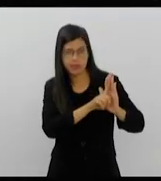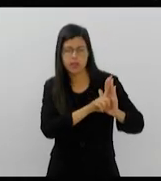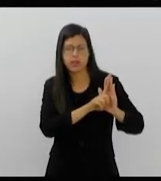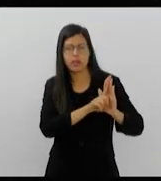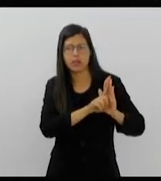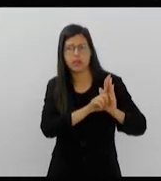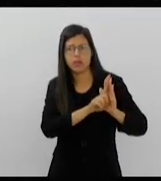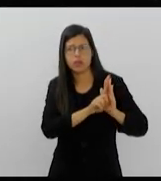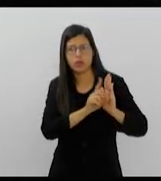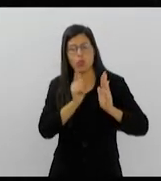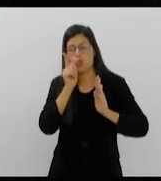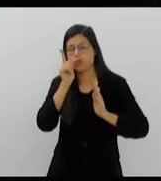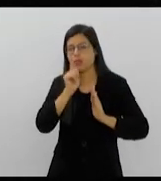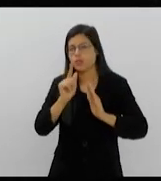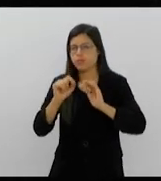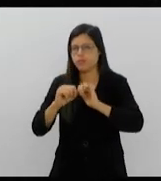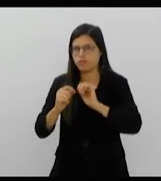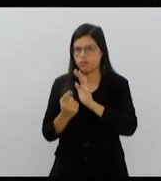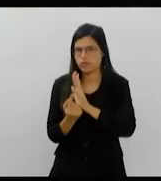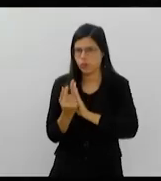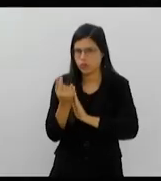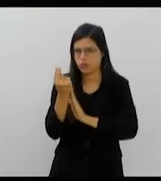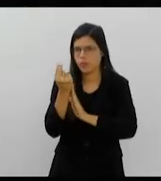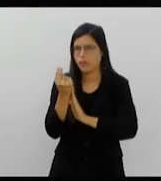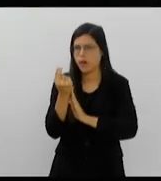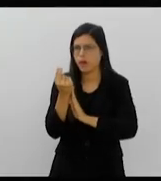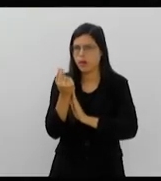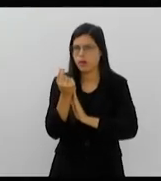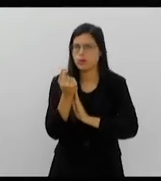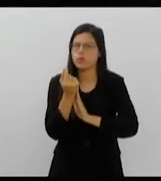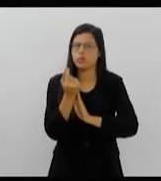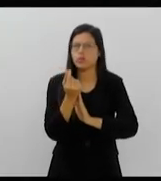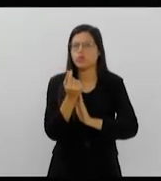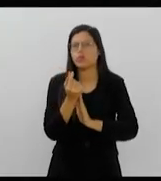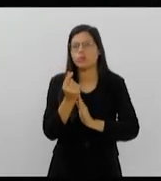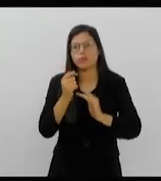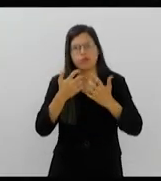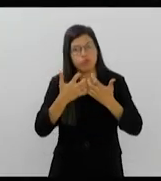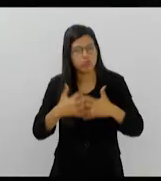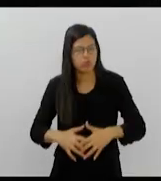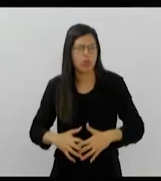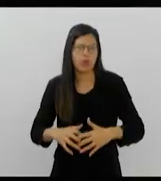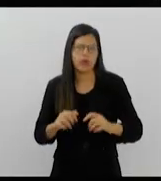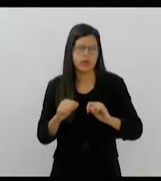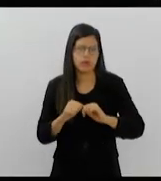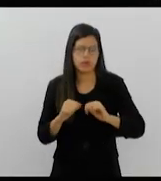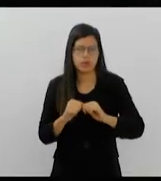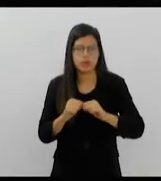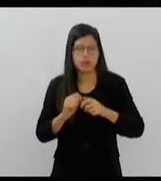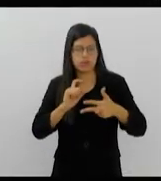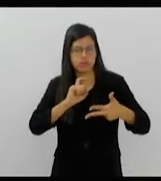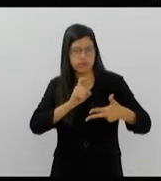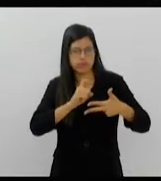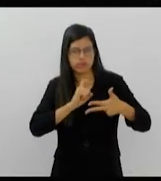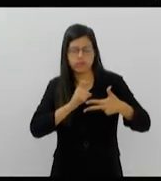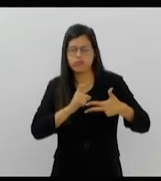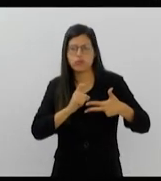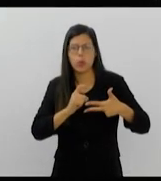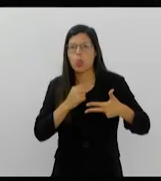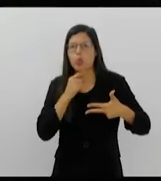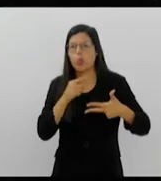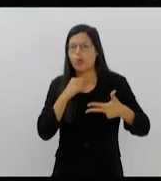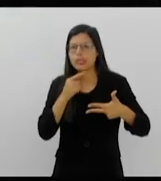fazer com que o orçamento seja realizável. e que o executivo não possa